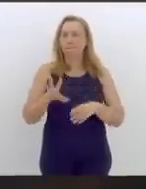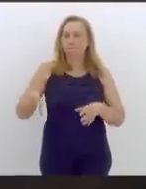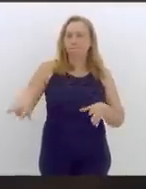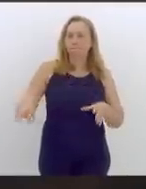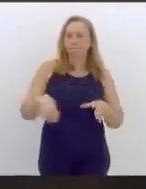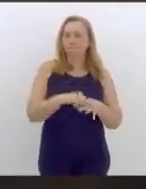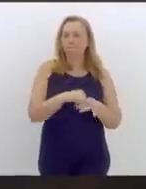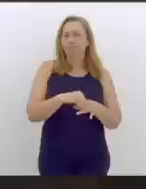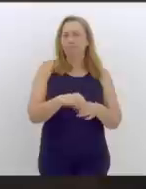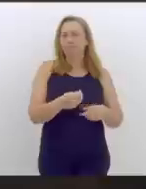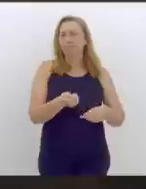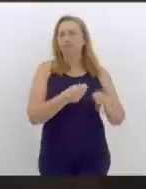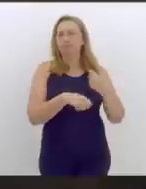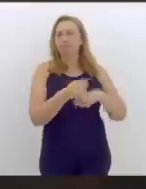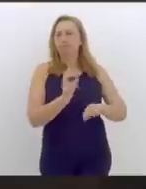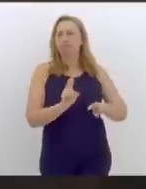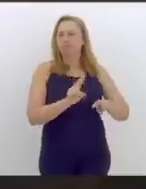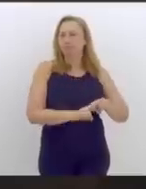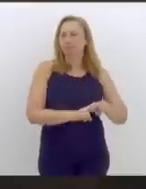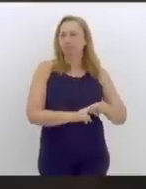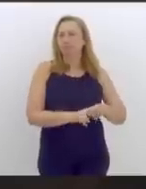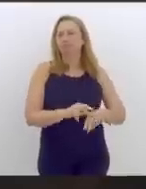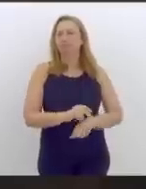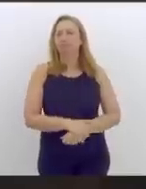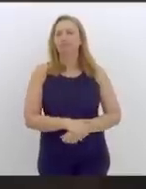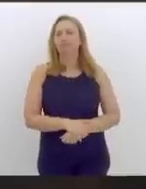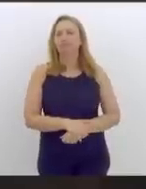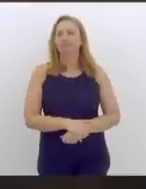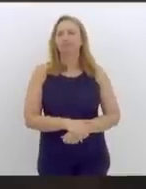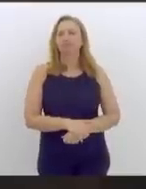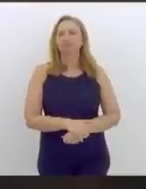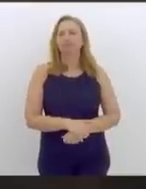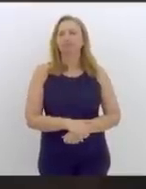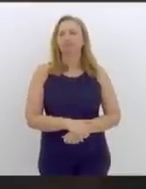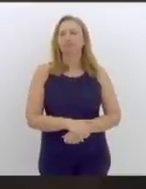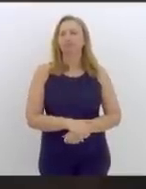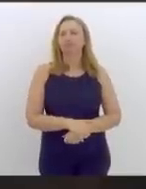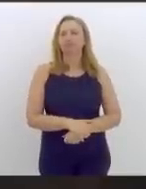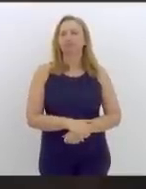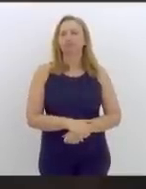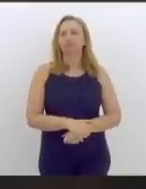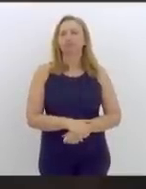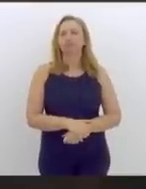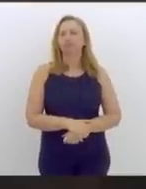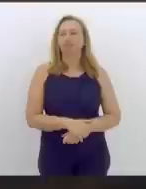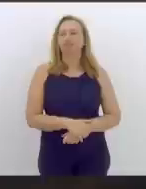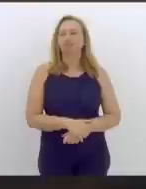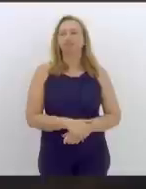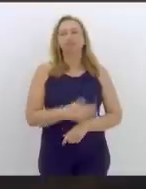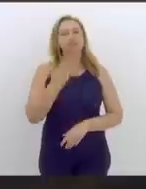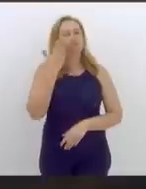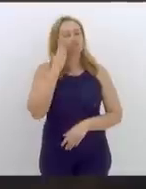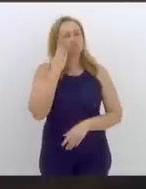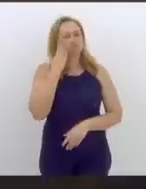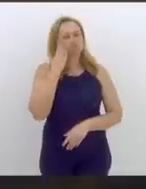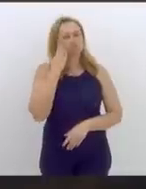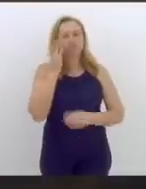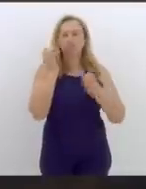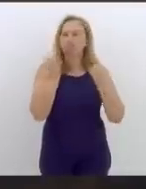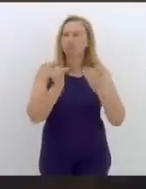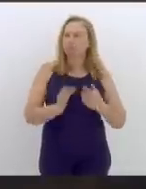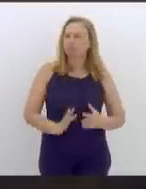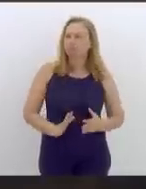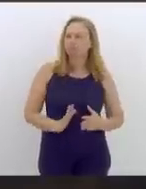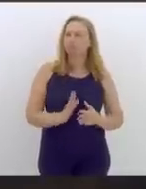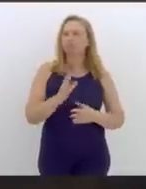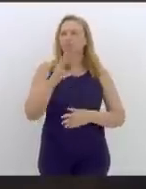administrativa como Comandante mesmo falou a cautelando o policial na unidade e Pelo que eu entendi na explicação do